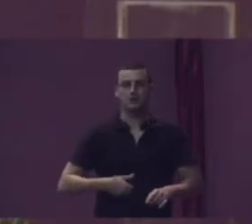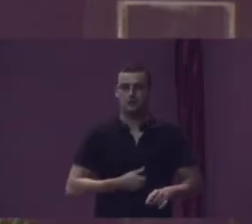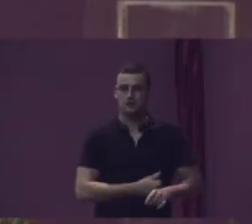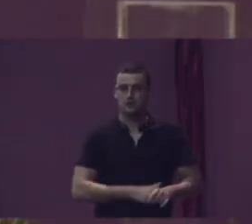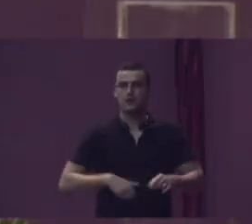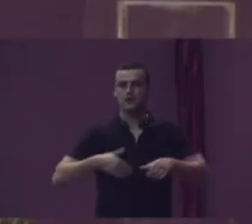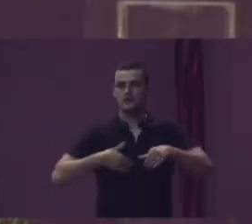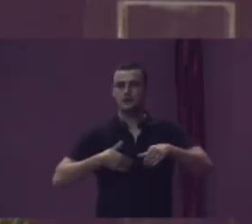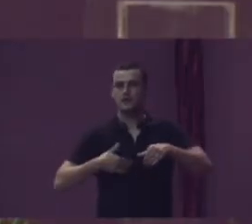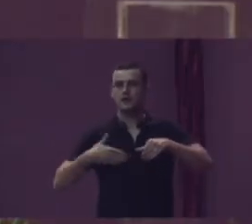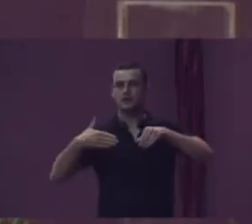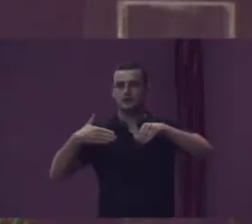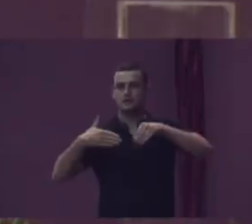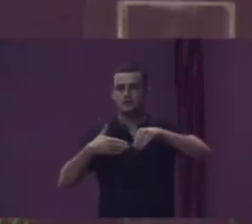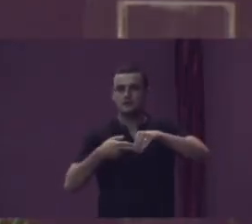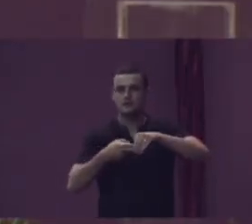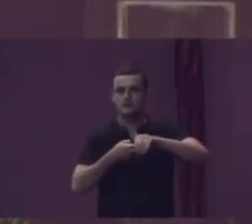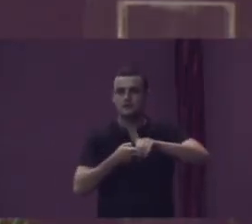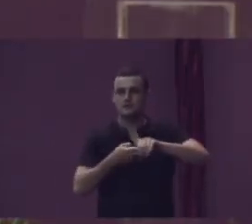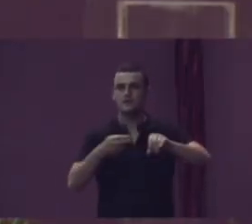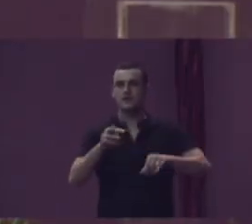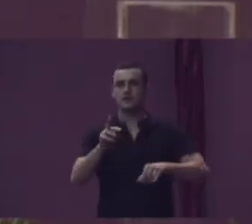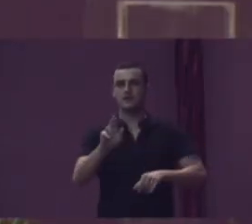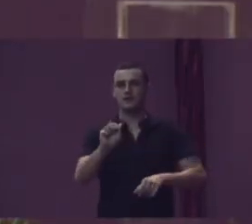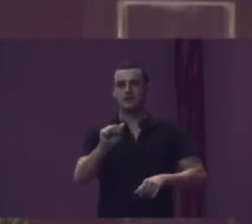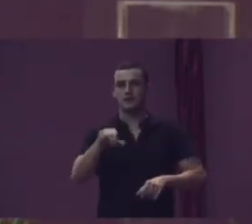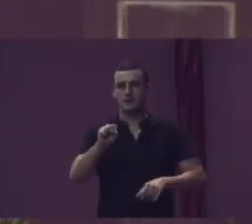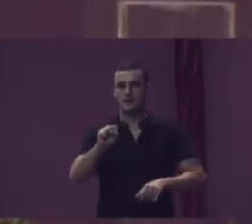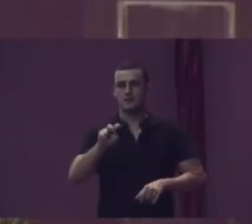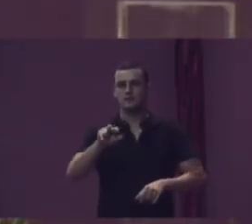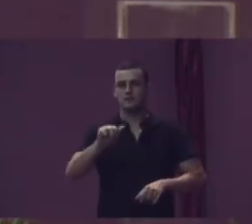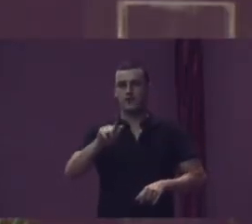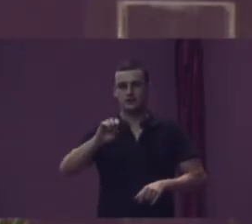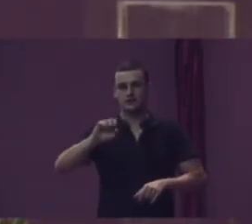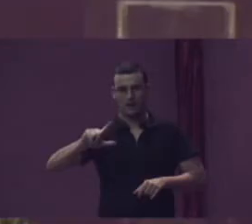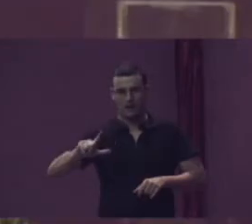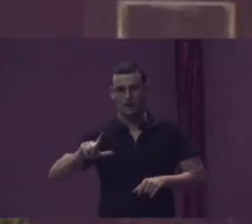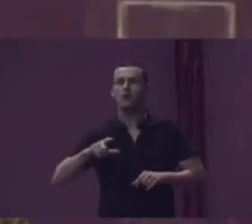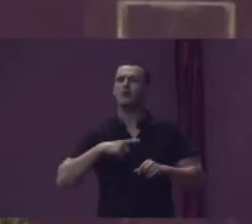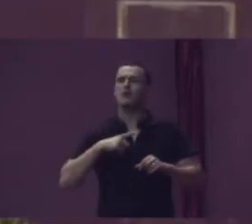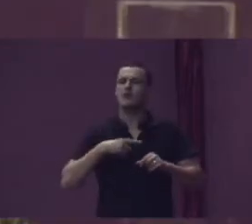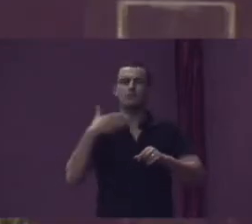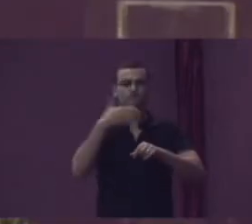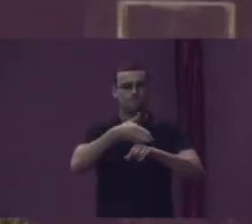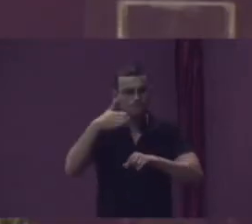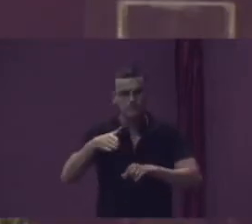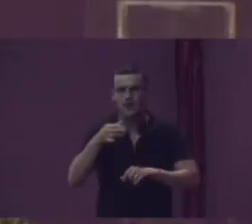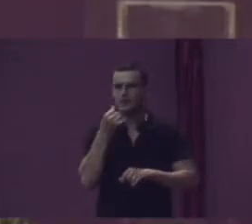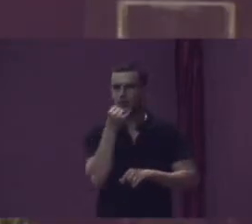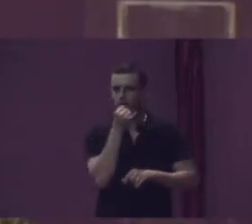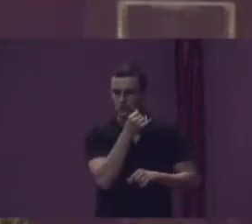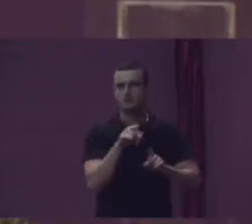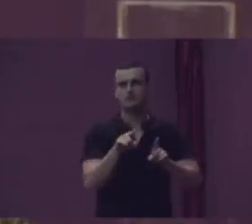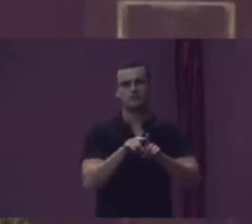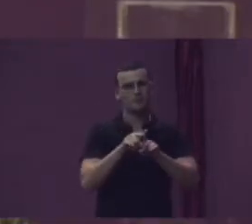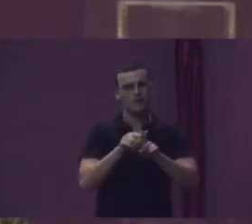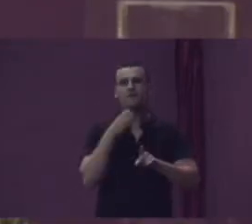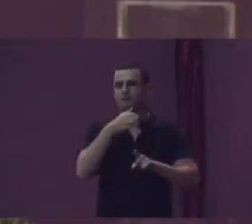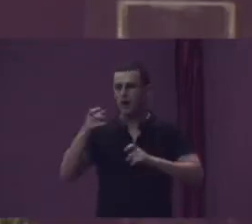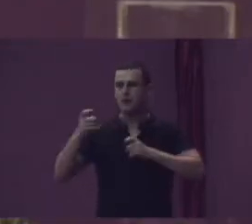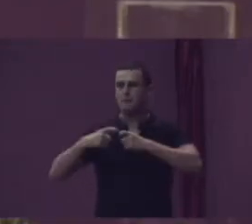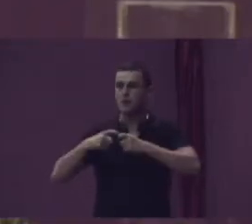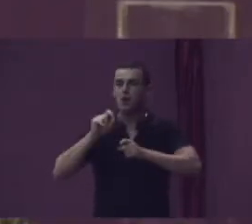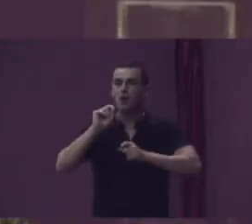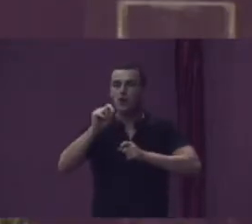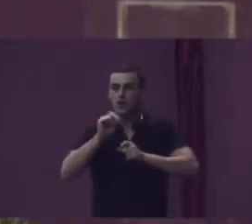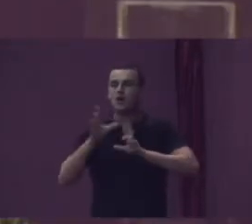transvaginal, exames de sangue periódicos, visitas regulares a dentistas, dermatologistas. Então, são esse conjunto